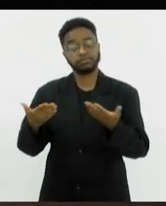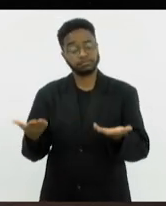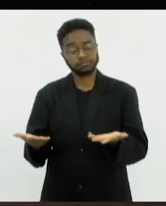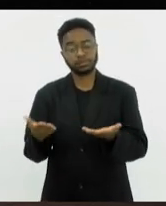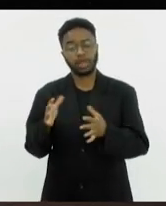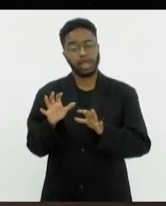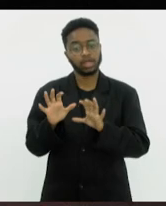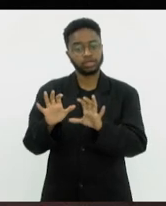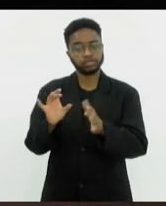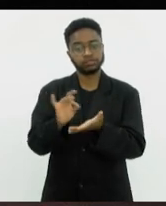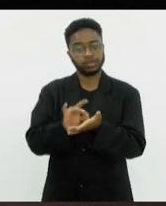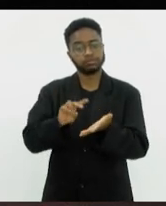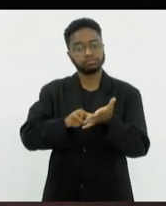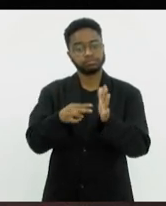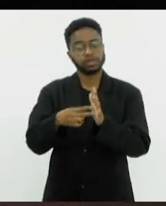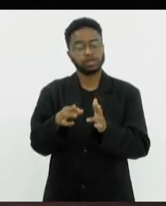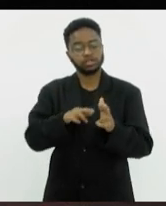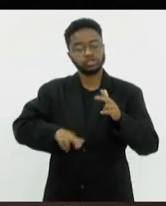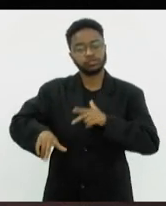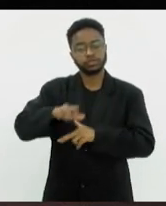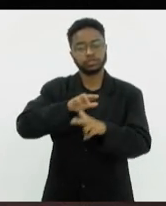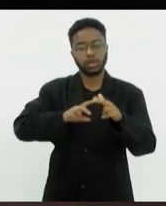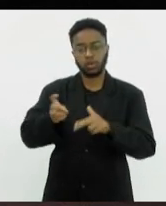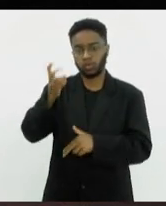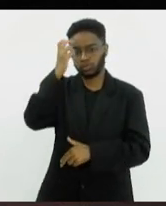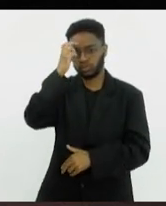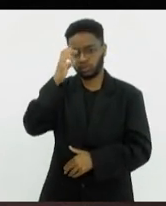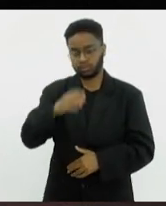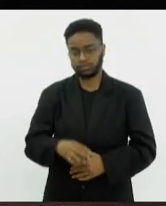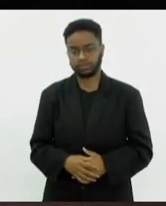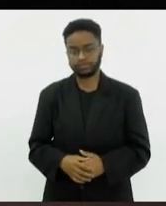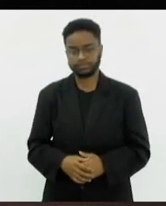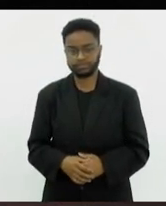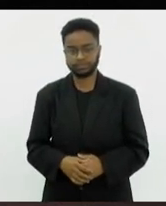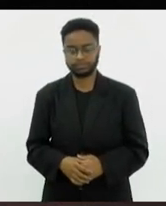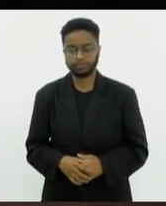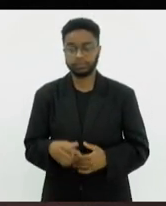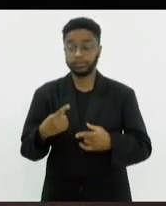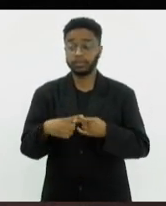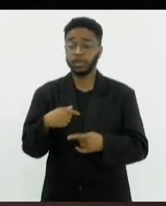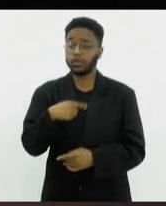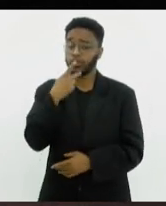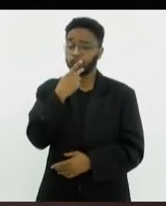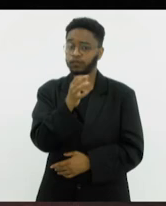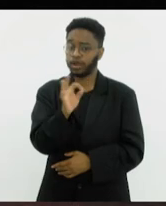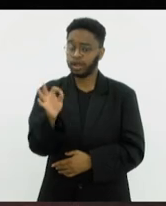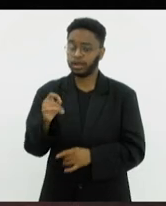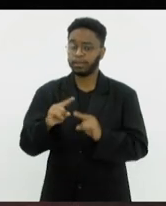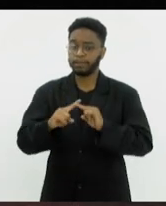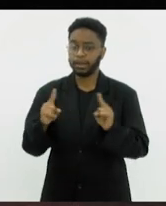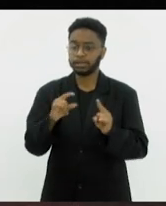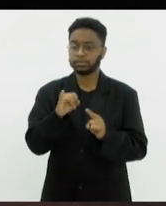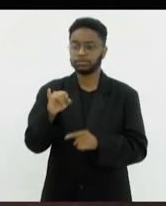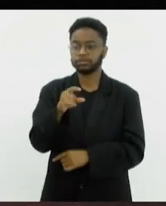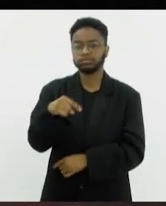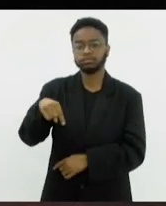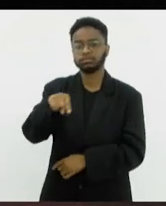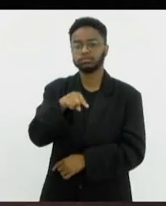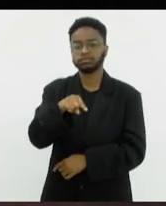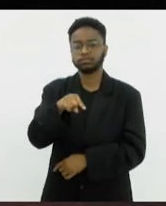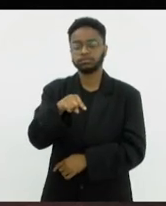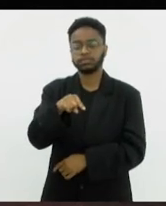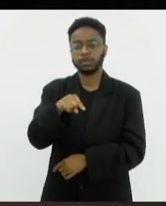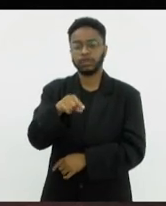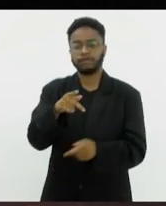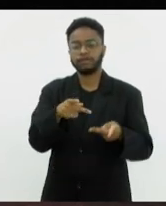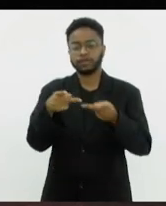que é a diversidade cultural. Eu não falei aqui, mas se você for a